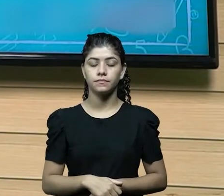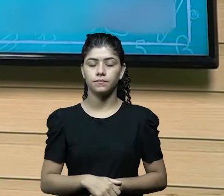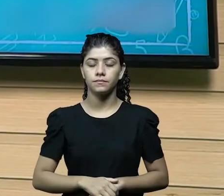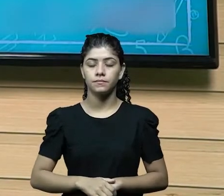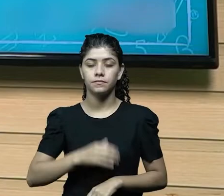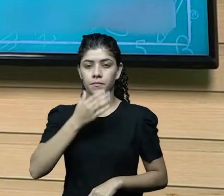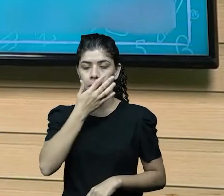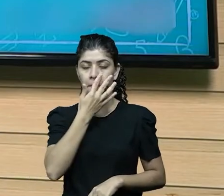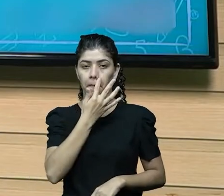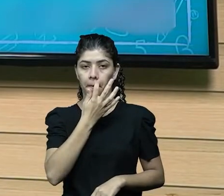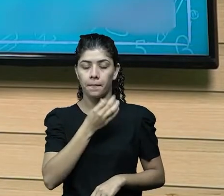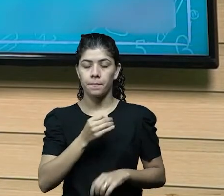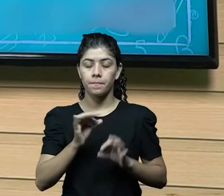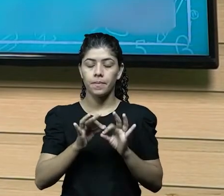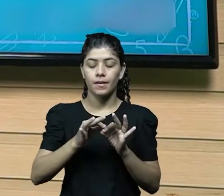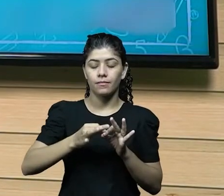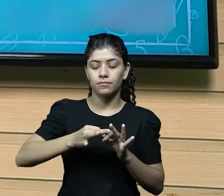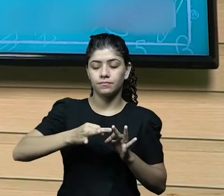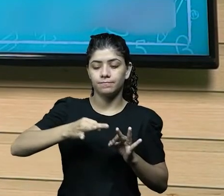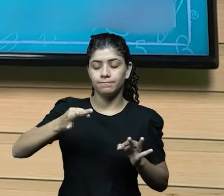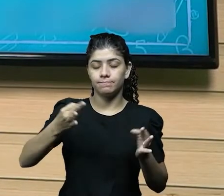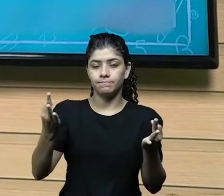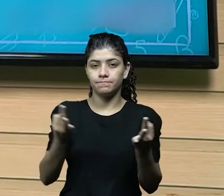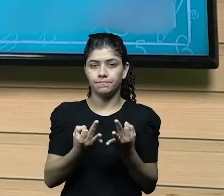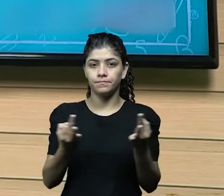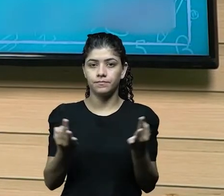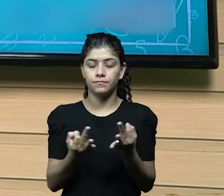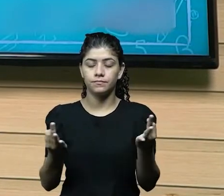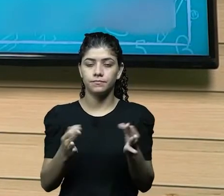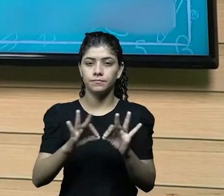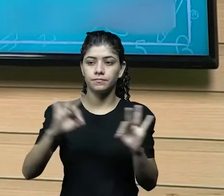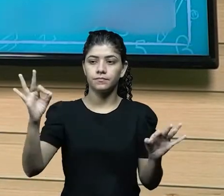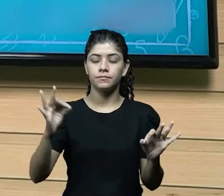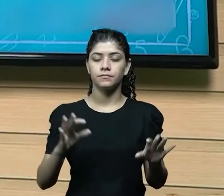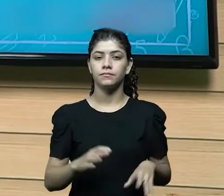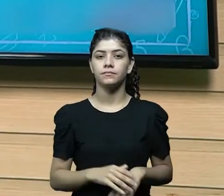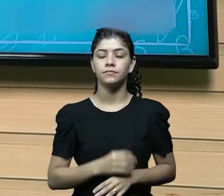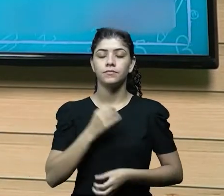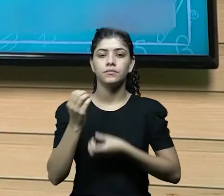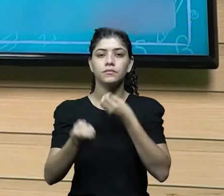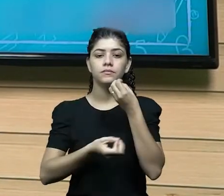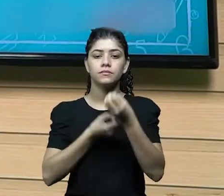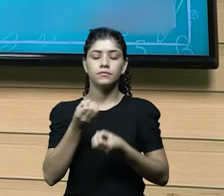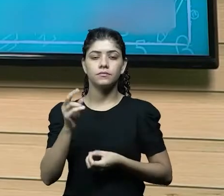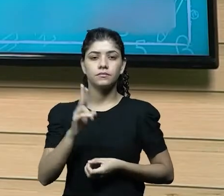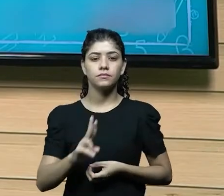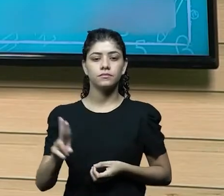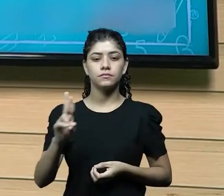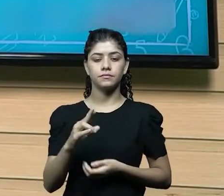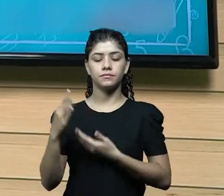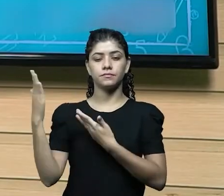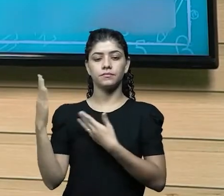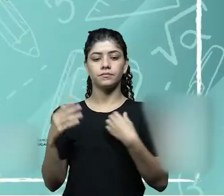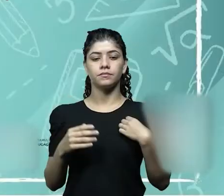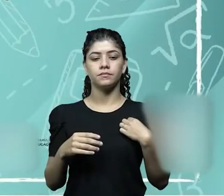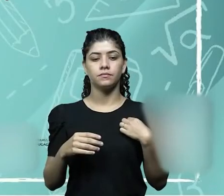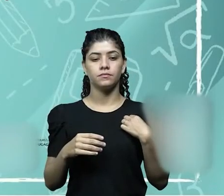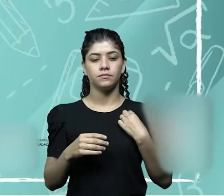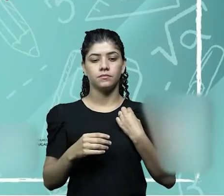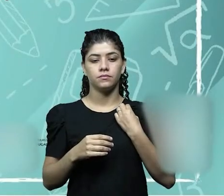precisão maior que a do paquímetro. Mas como é que nós vamos aplicar, como é que nós vamos fazer essas